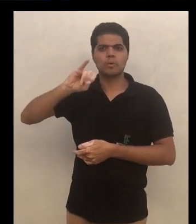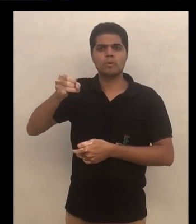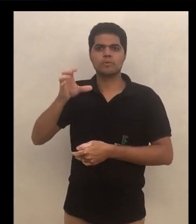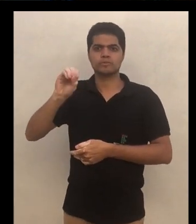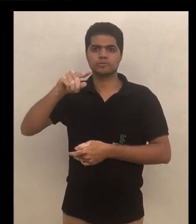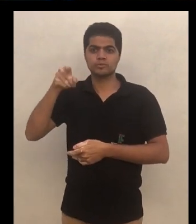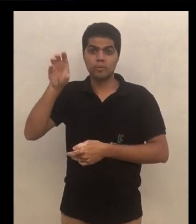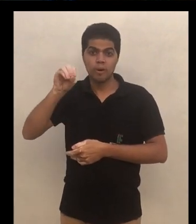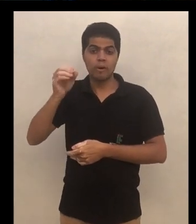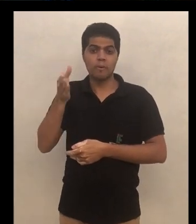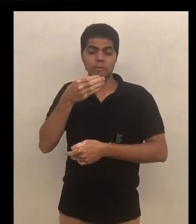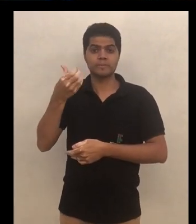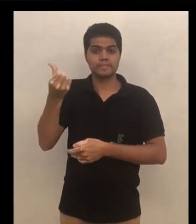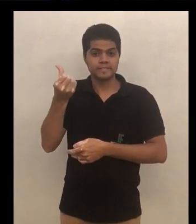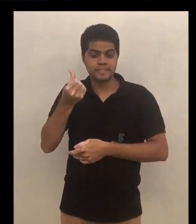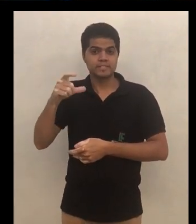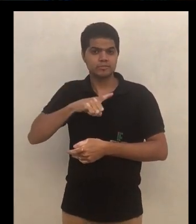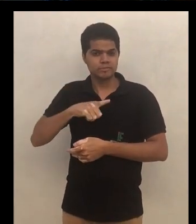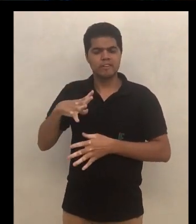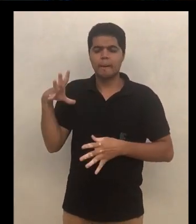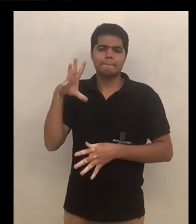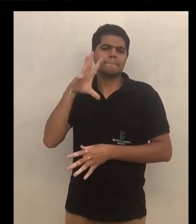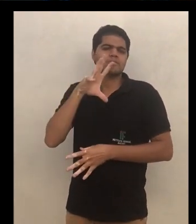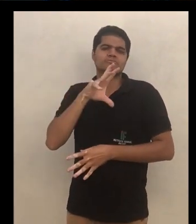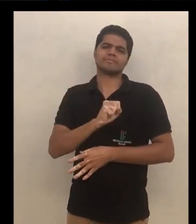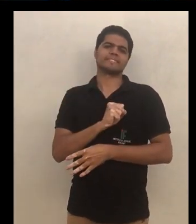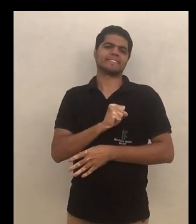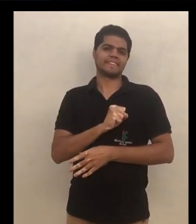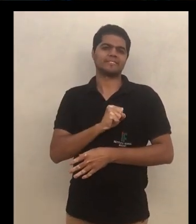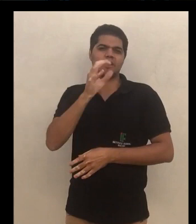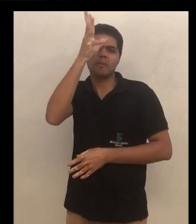era apaixonado, segundo a história,